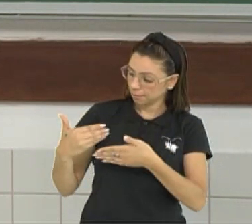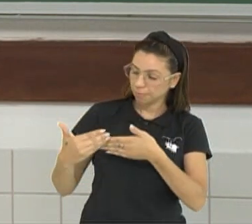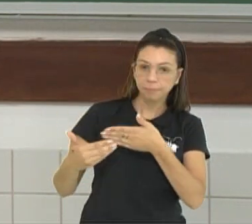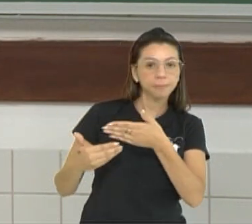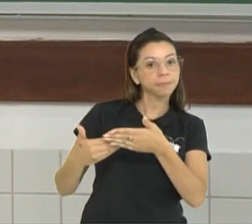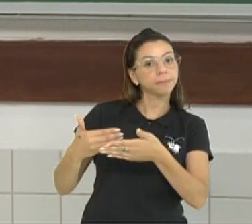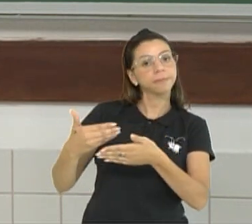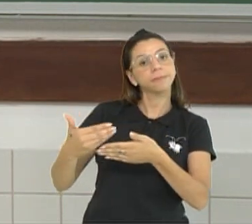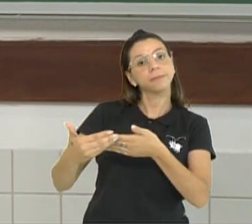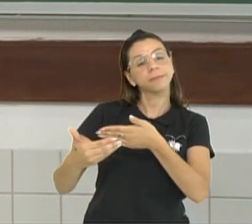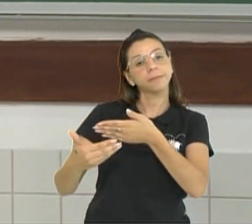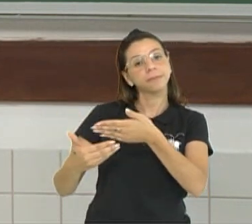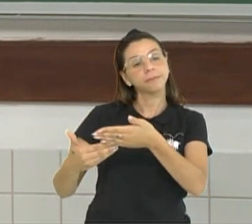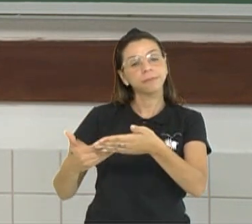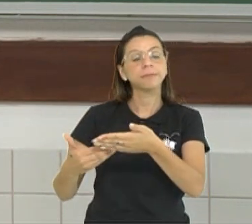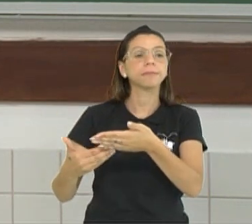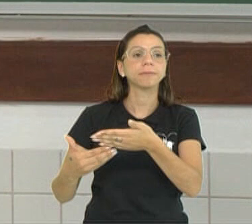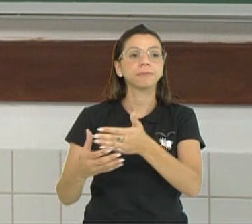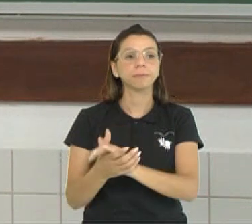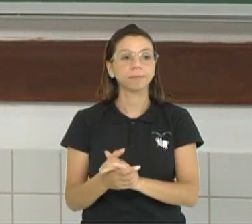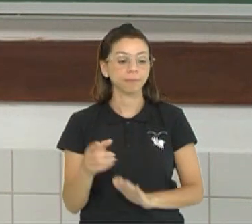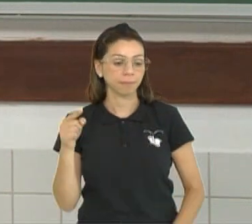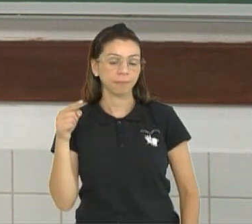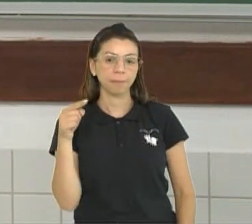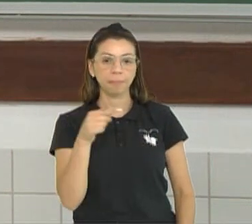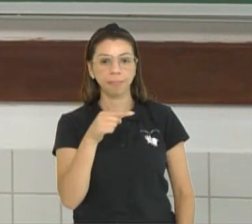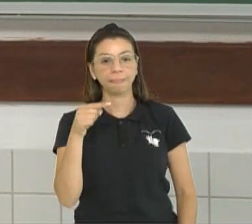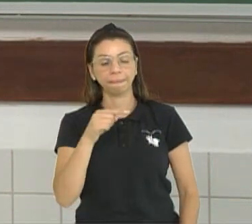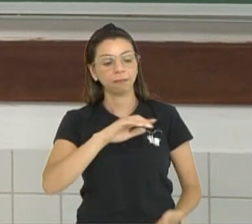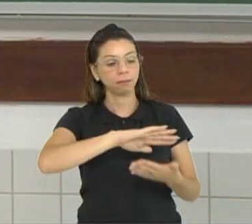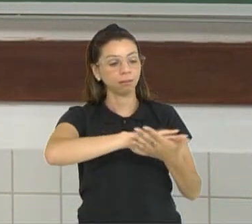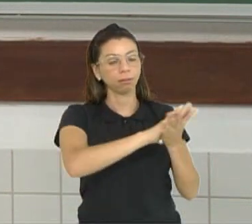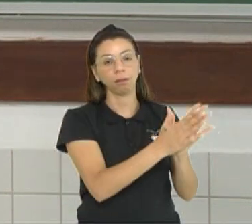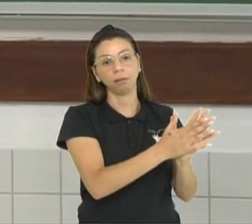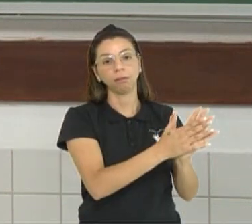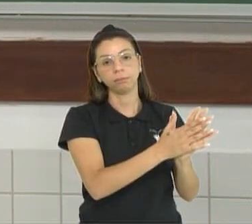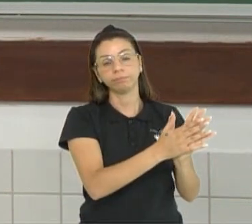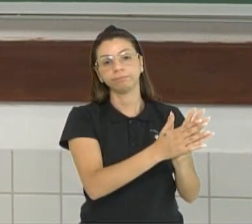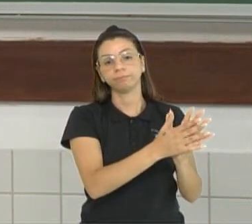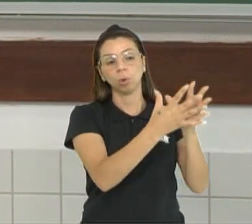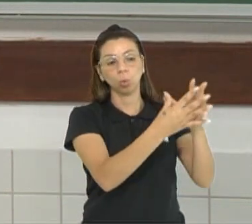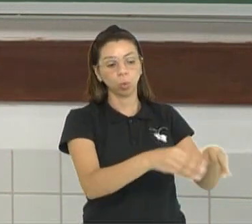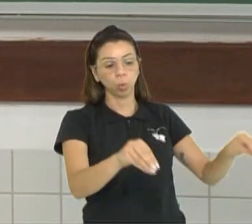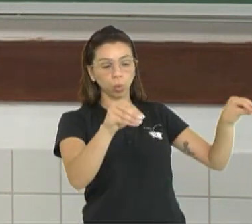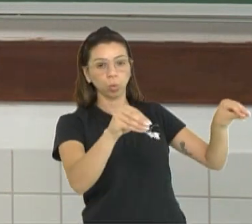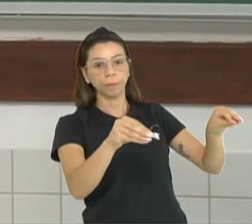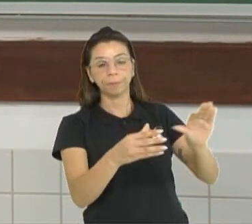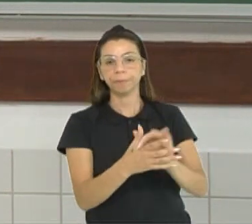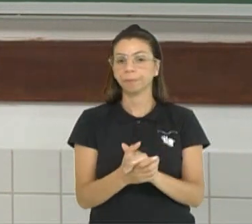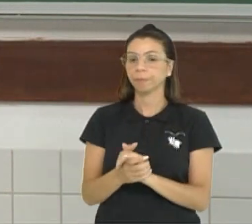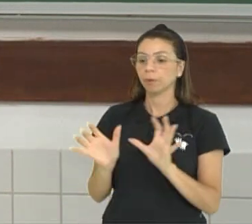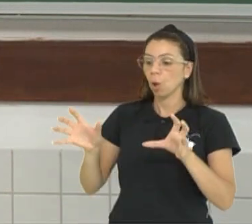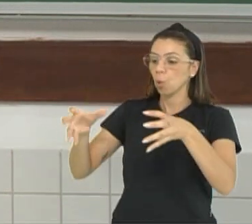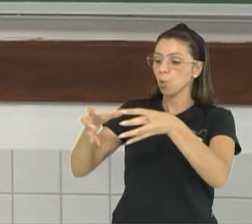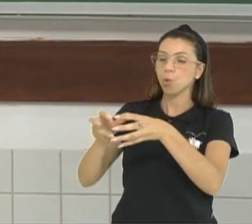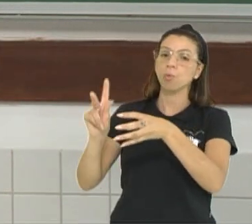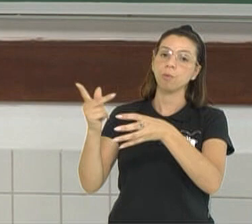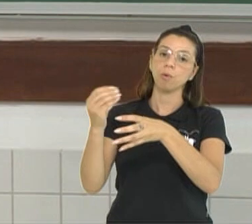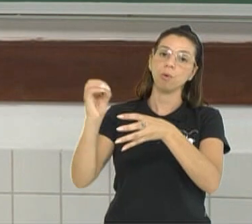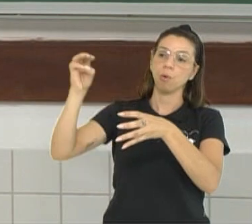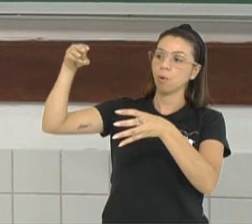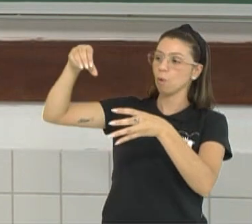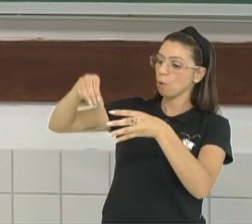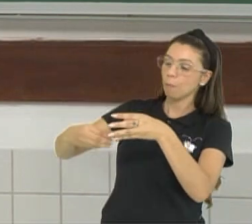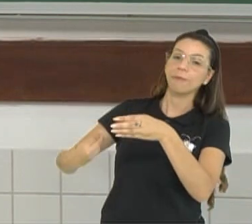evolução das espécies, os Australopithecus vão ser extintos e a espécie Homo vai